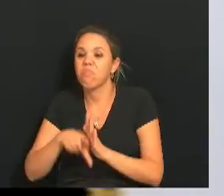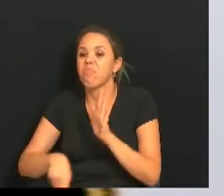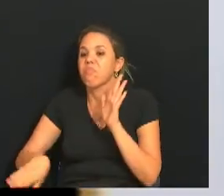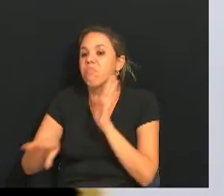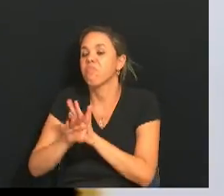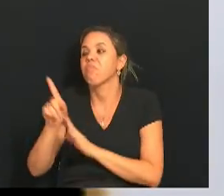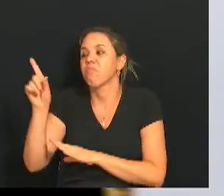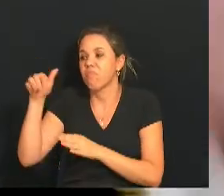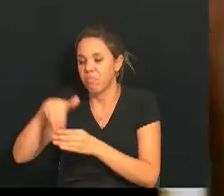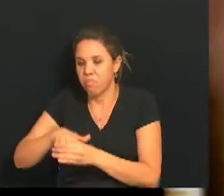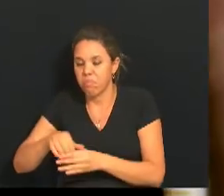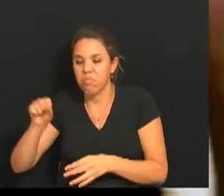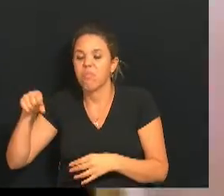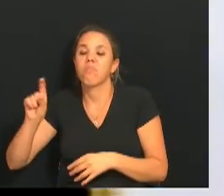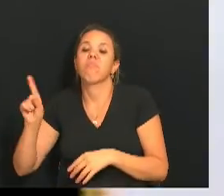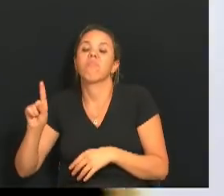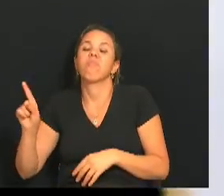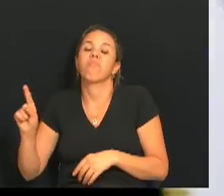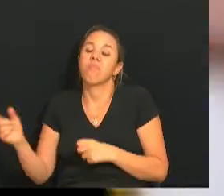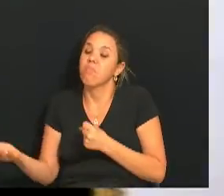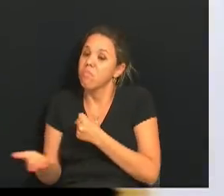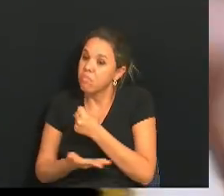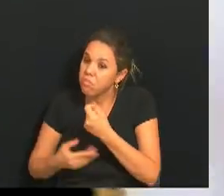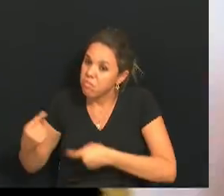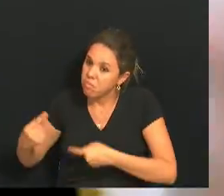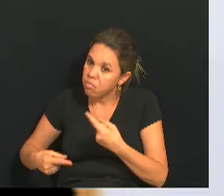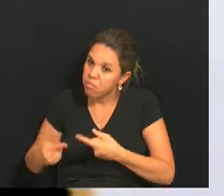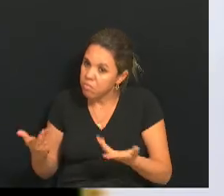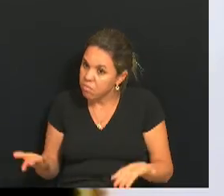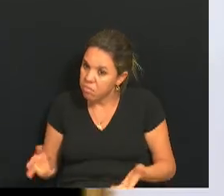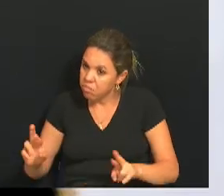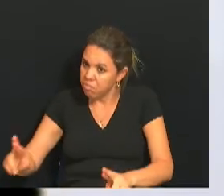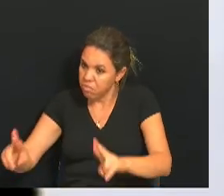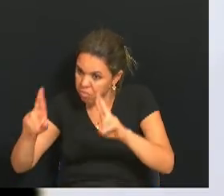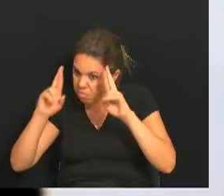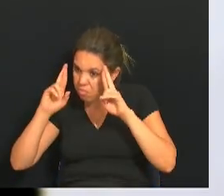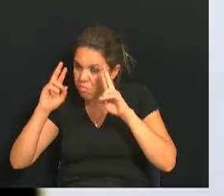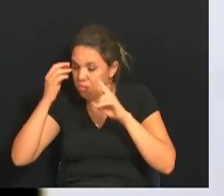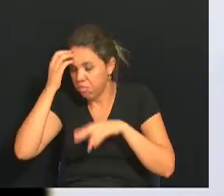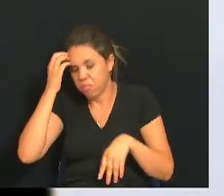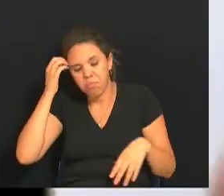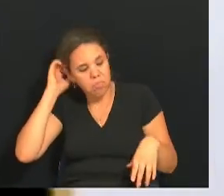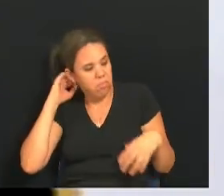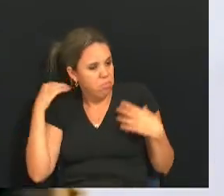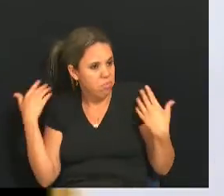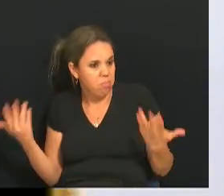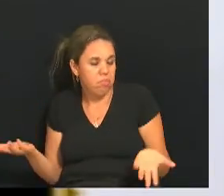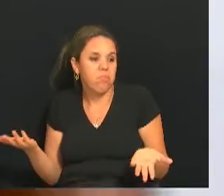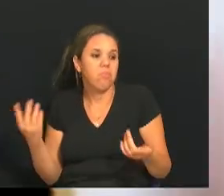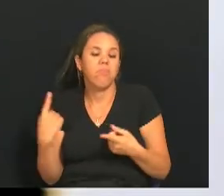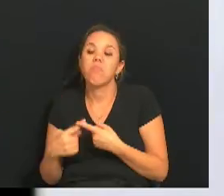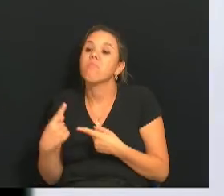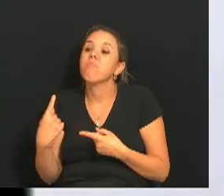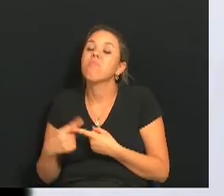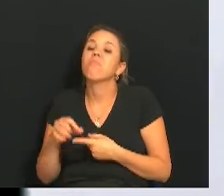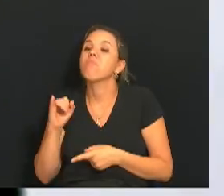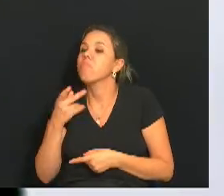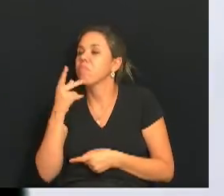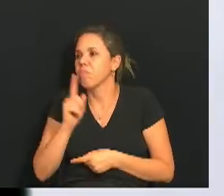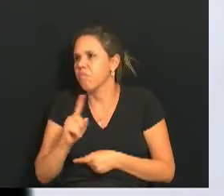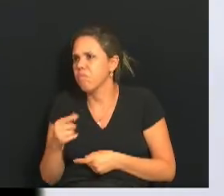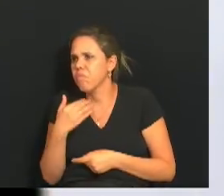ser votado, minimamente discutido, respeitado minimamente? Porque se disserem que não